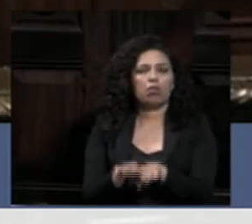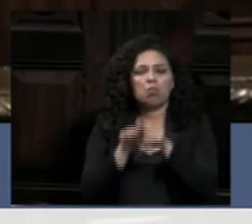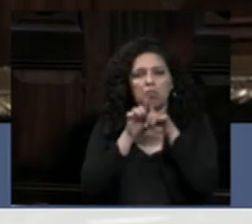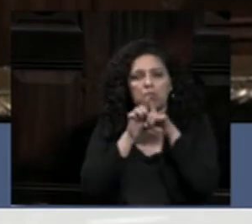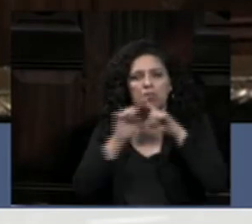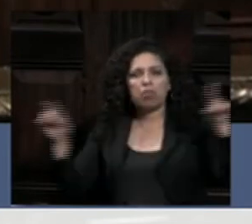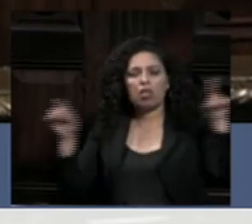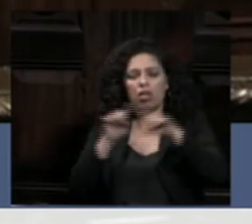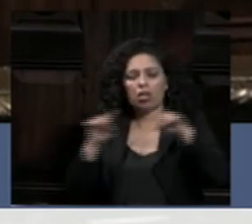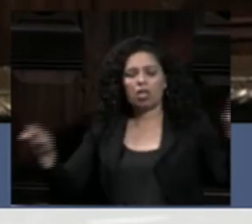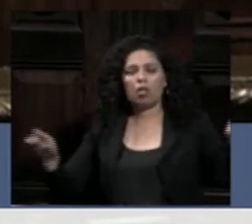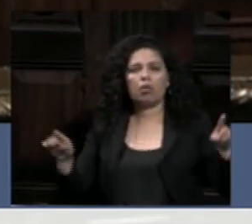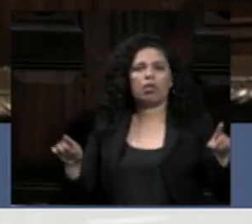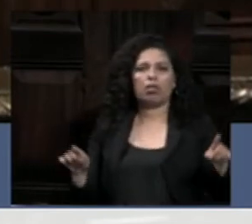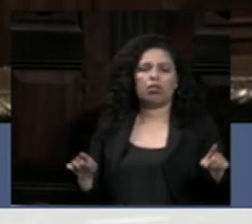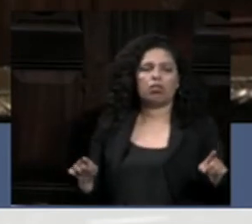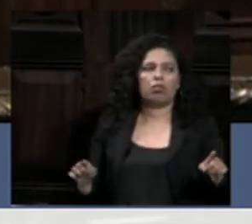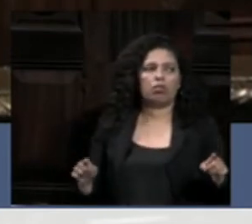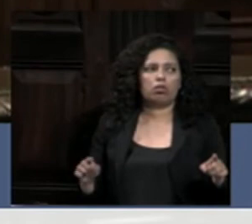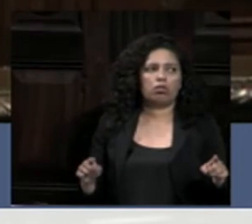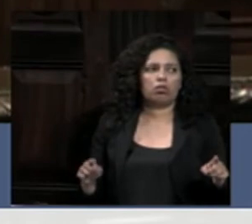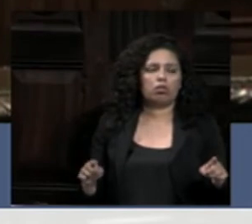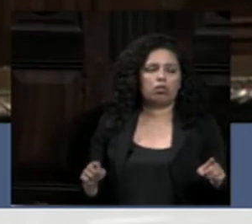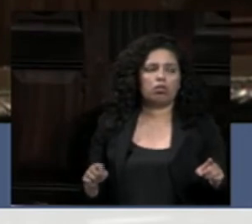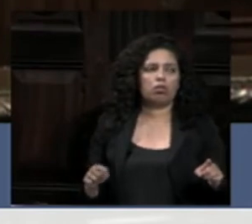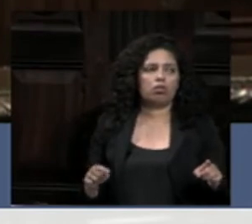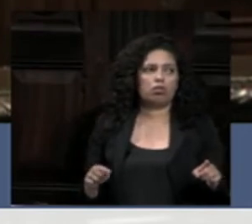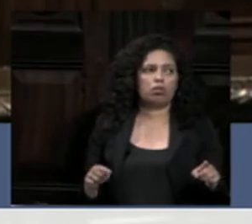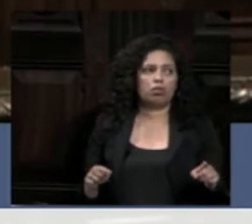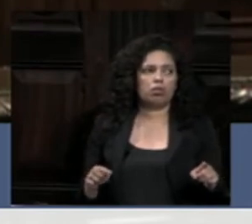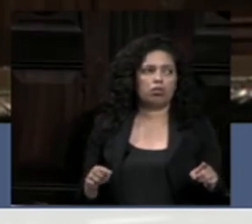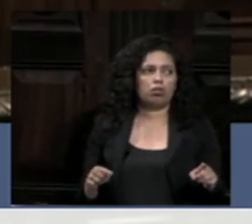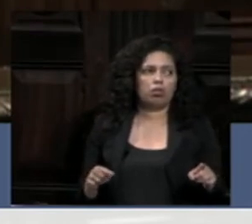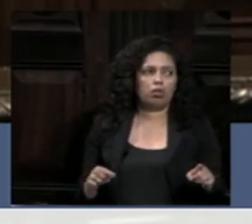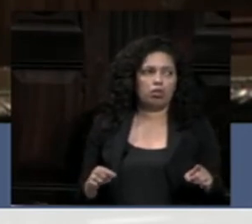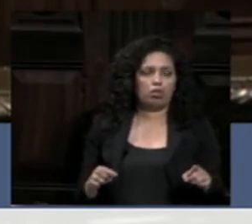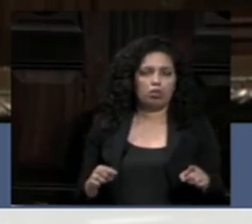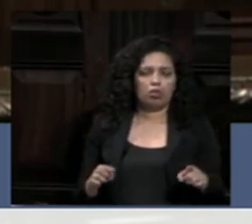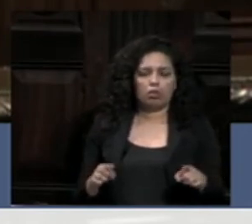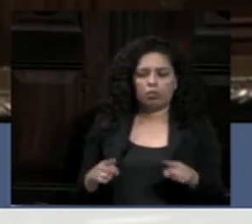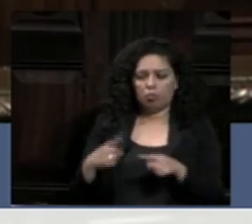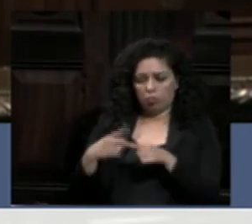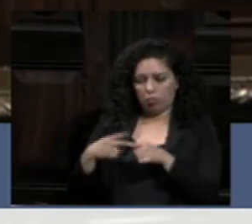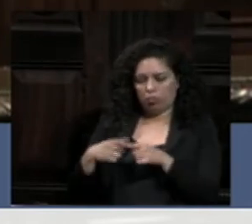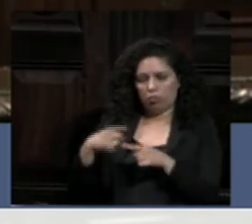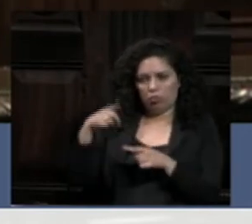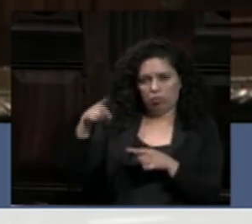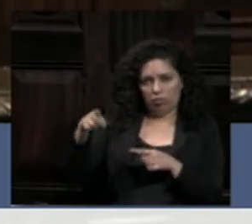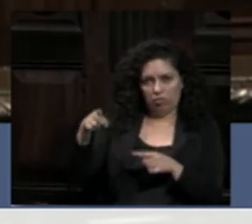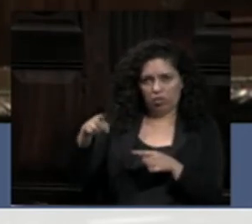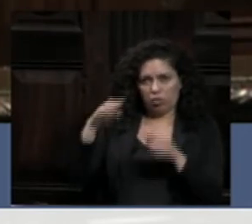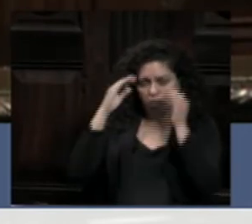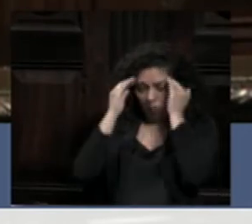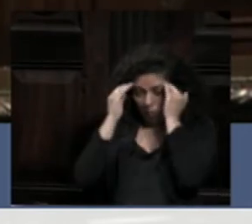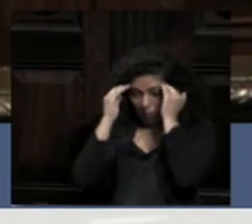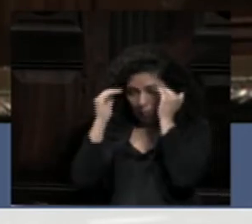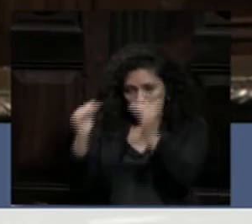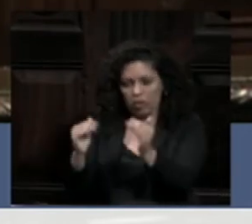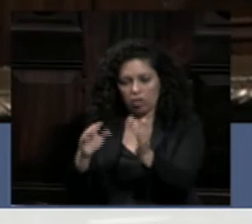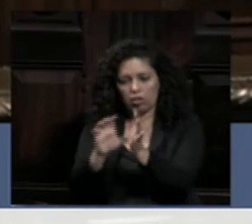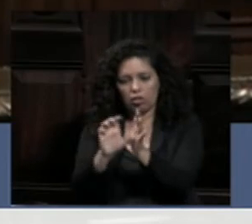reclamaremos na Justiça o cumprimento da lei, sob